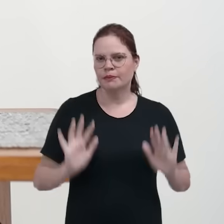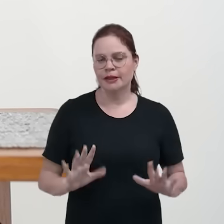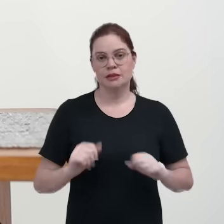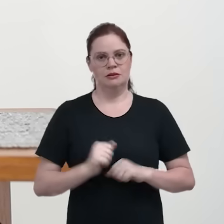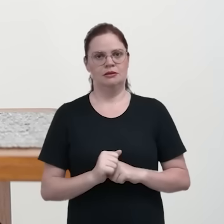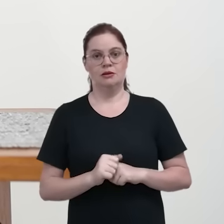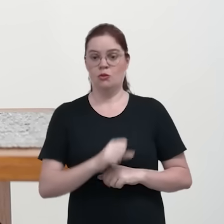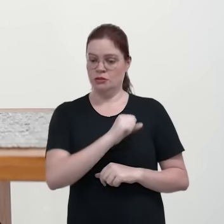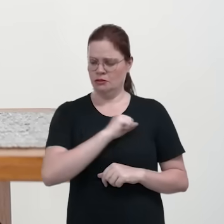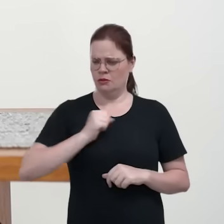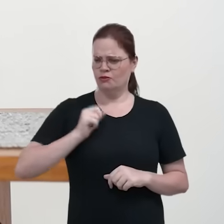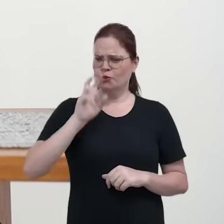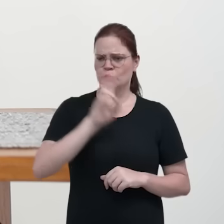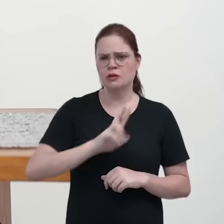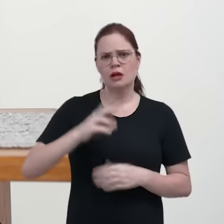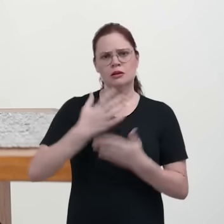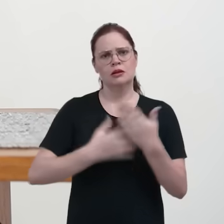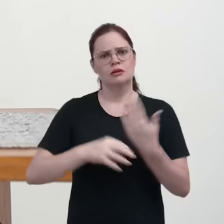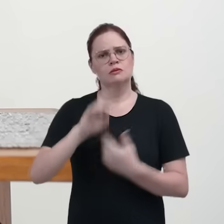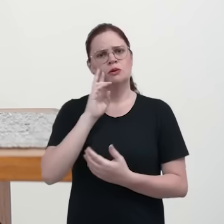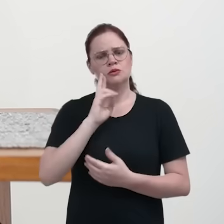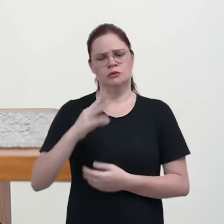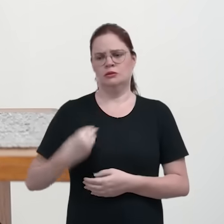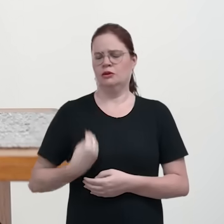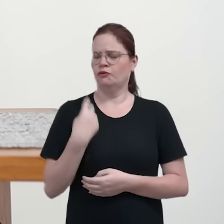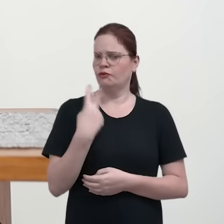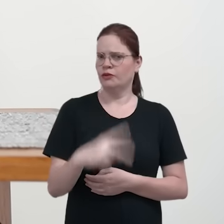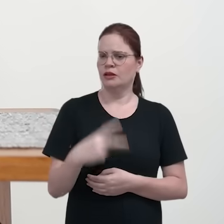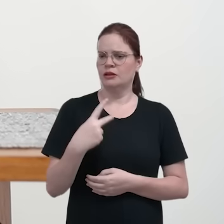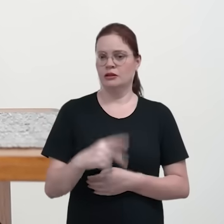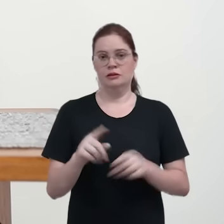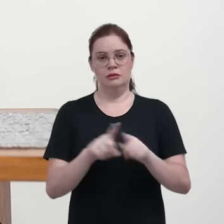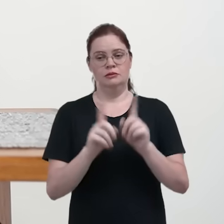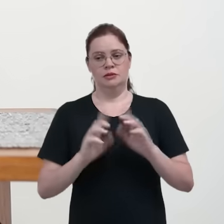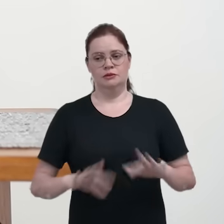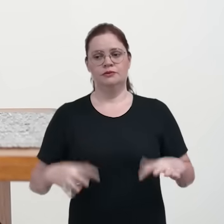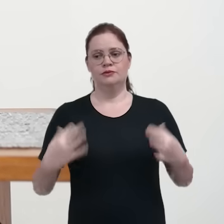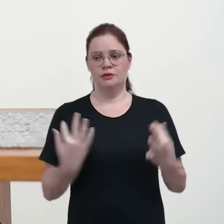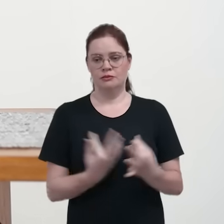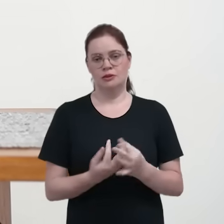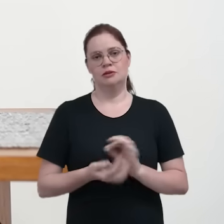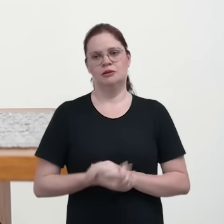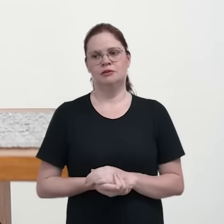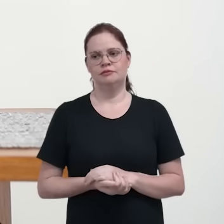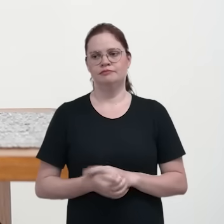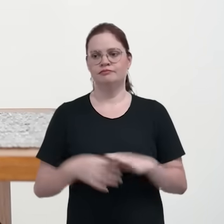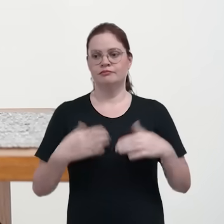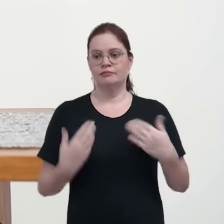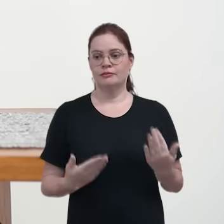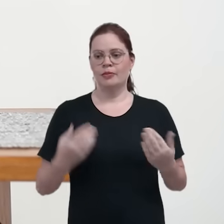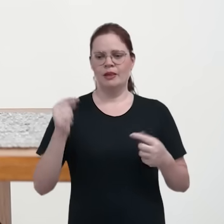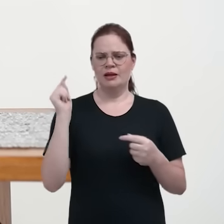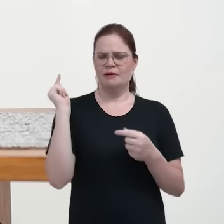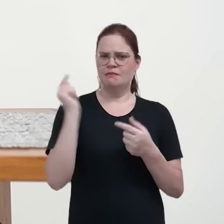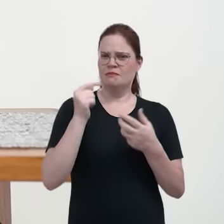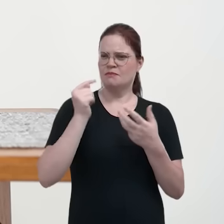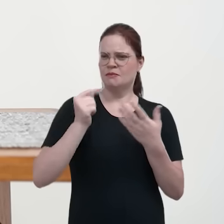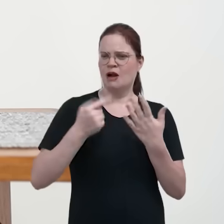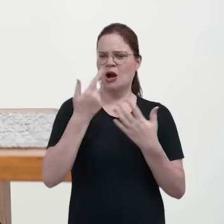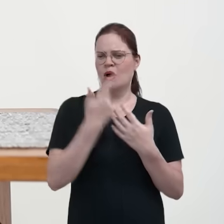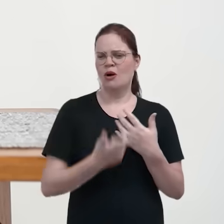Samuel, e Samuel foi uma grande bênção na sua vida e na sua família. Assim